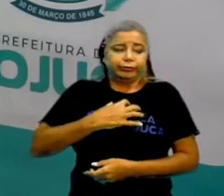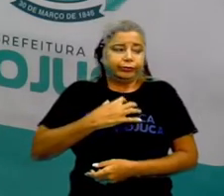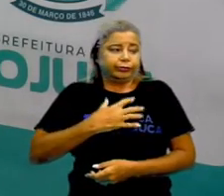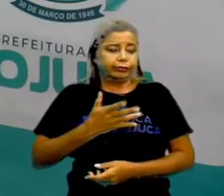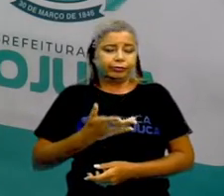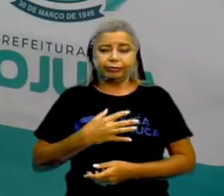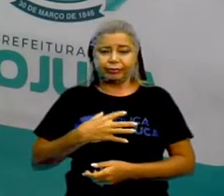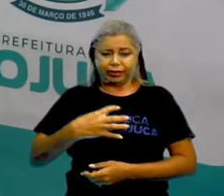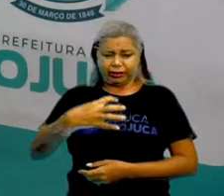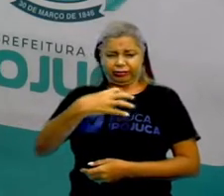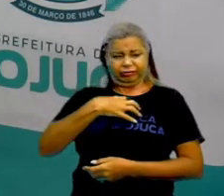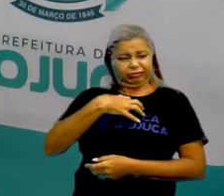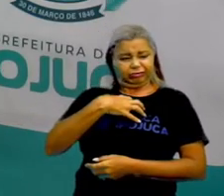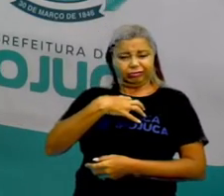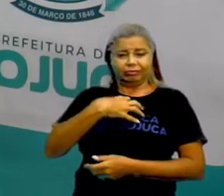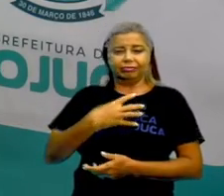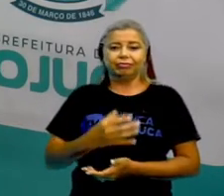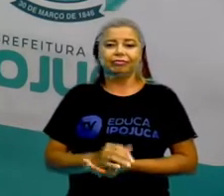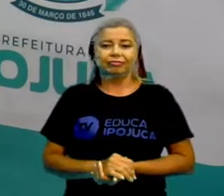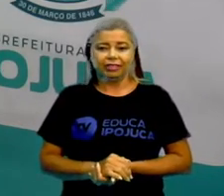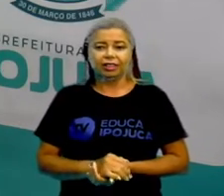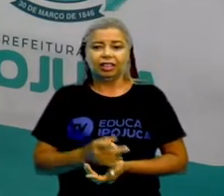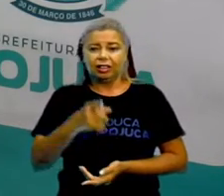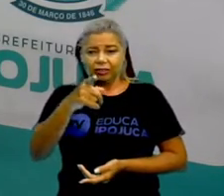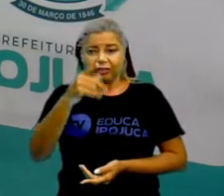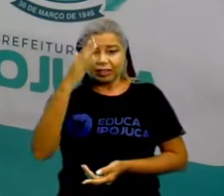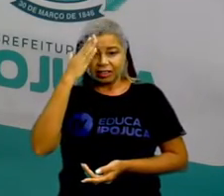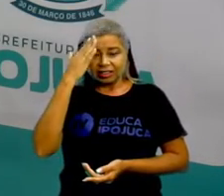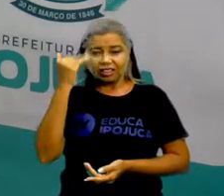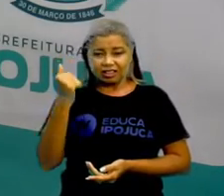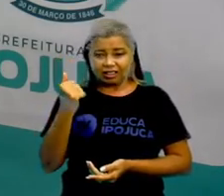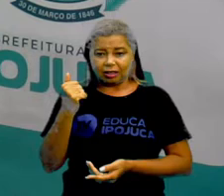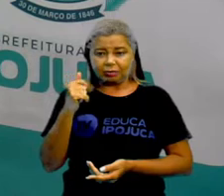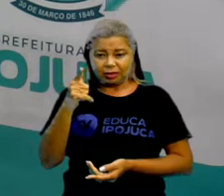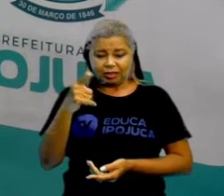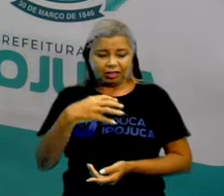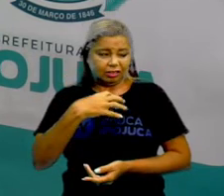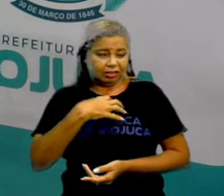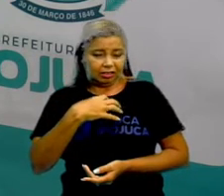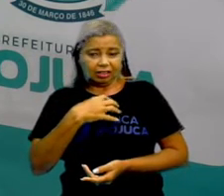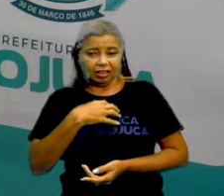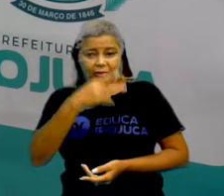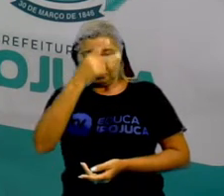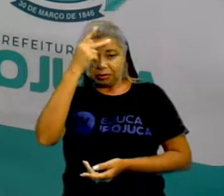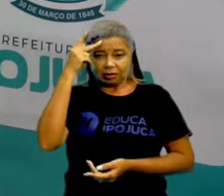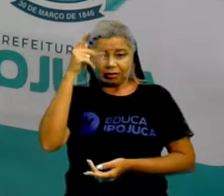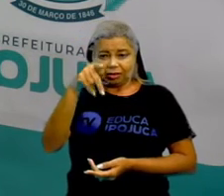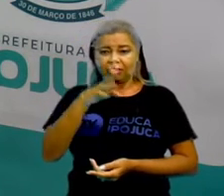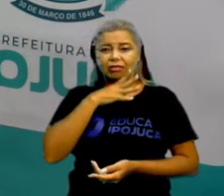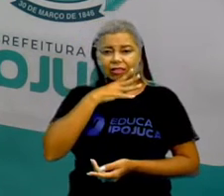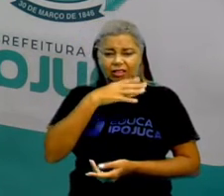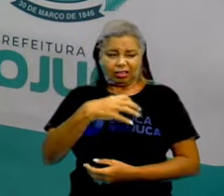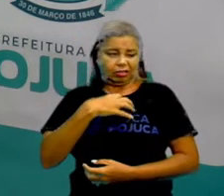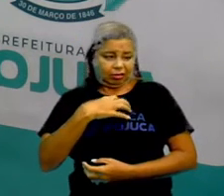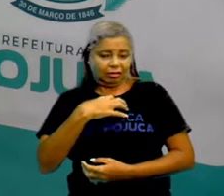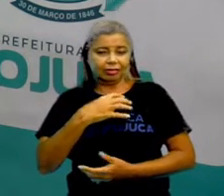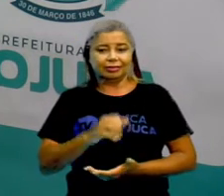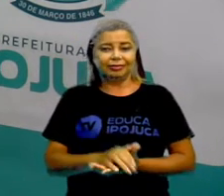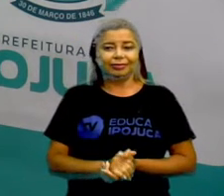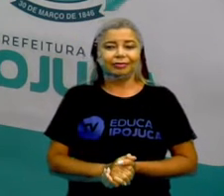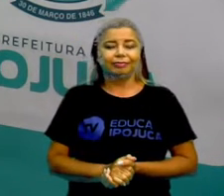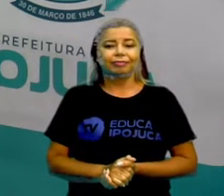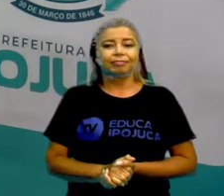pessoa irritada que sempre está ali querendo arrumar uma briguinha com alguém, né? E aqui